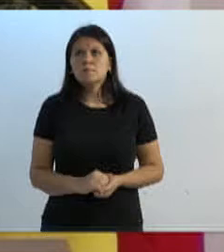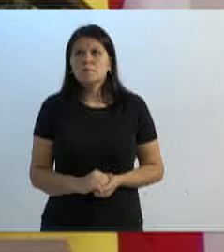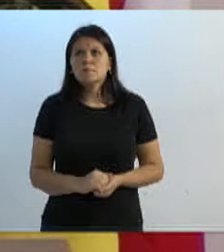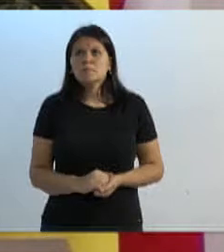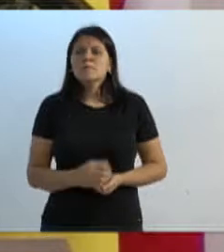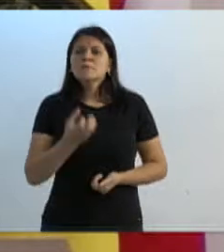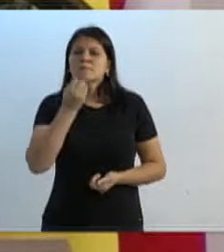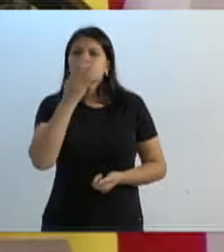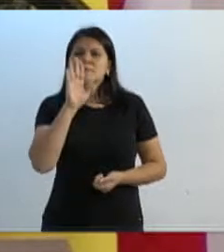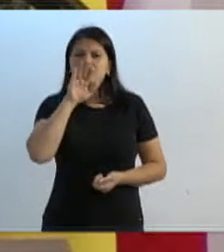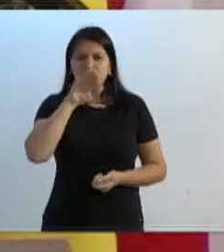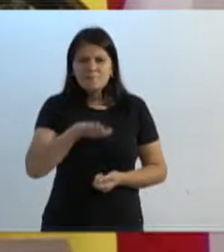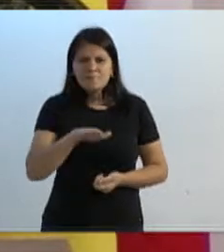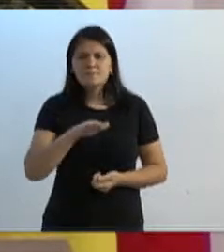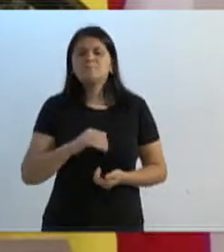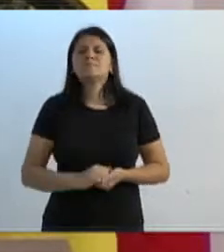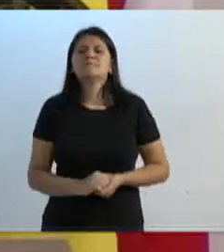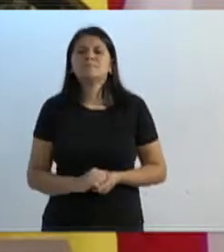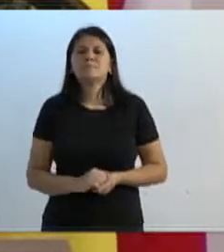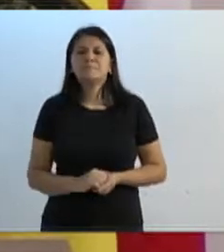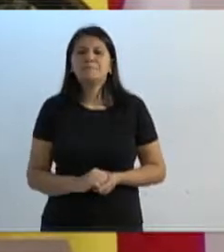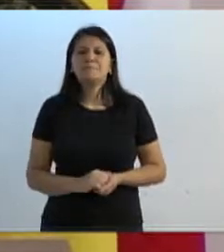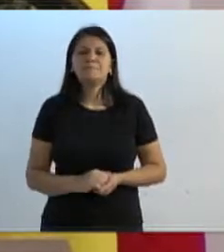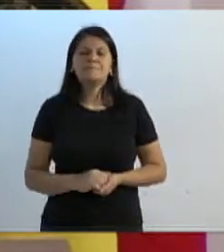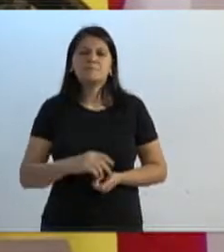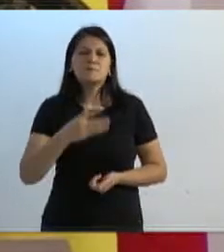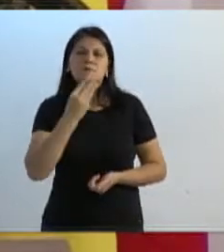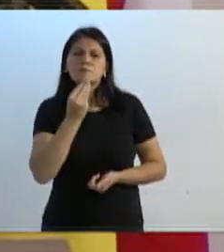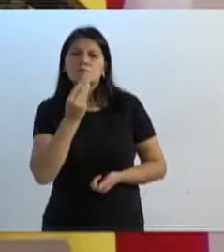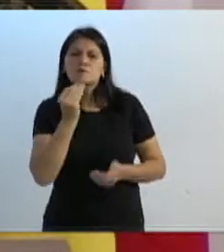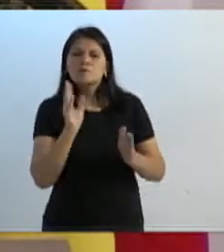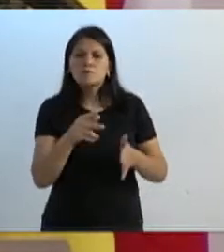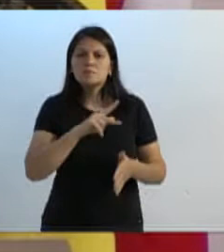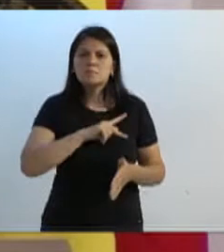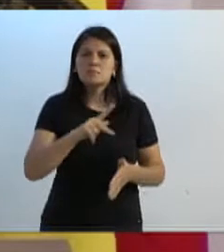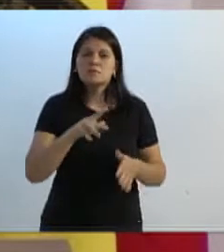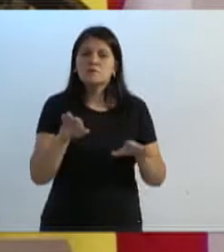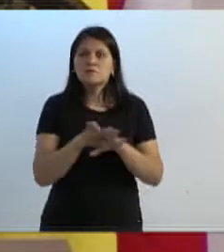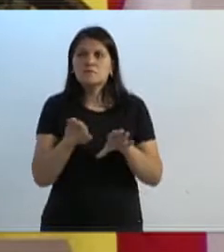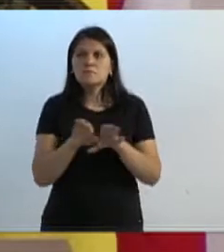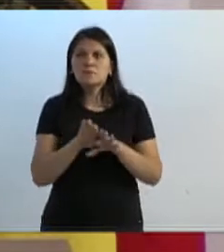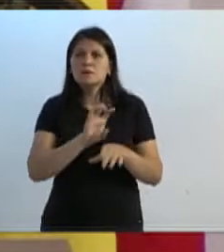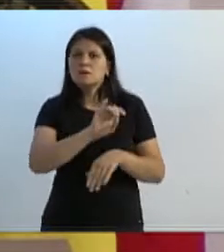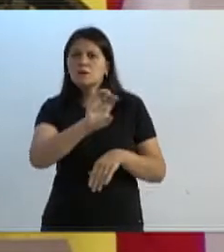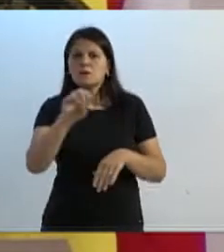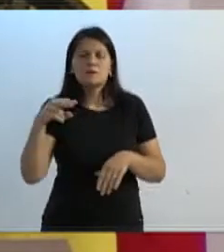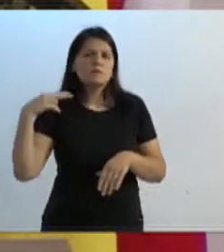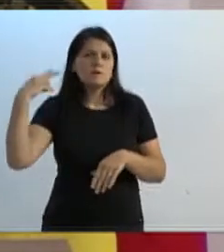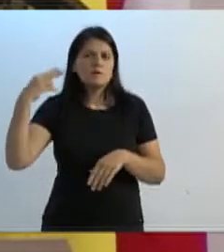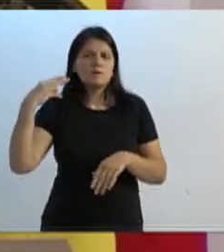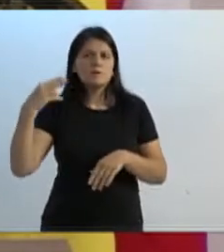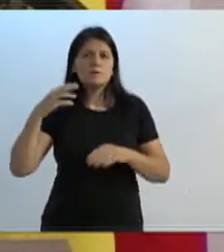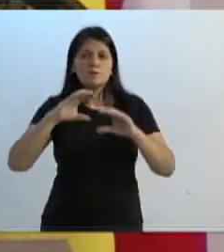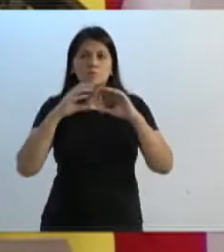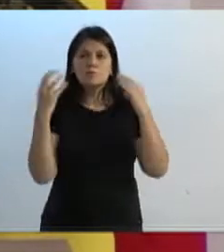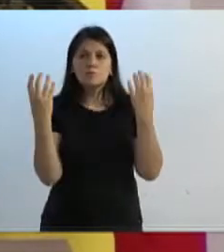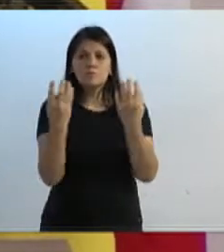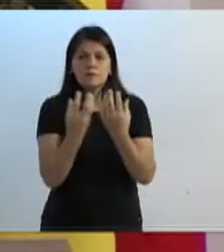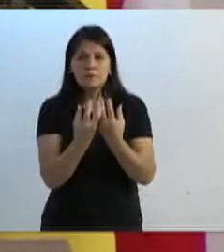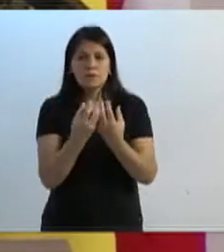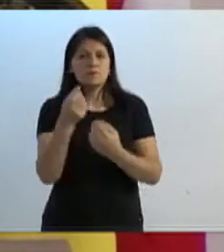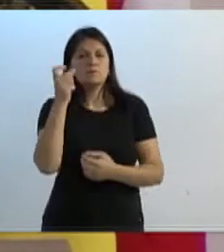Boa tarde, vereador Gilson, que por hora preside os trabalhos dessa casa. Boa tarde, os vereadores que estão aqui presentes, a comunidade que está nos